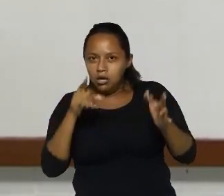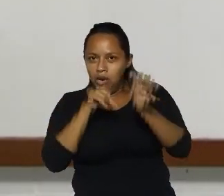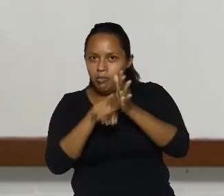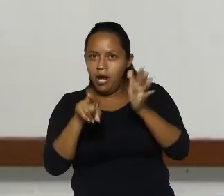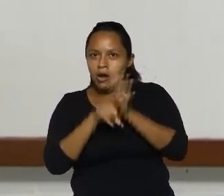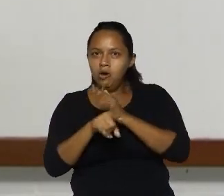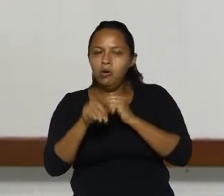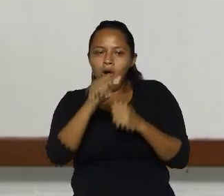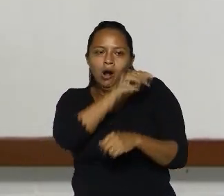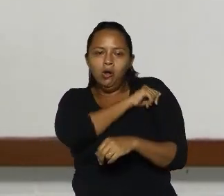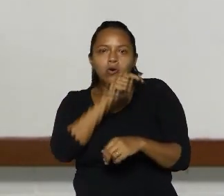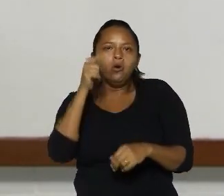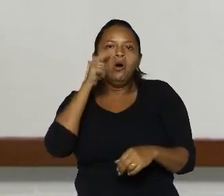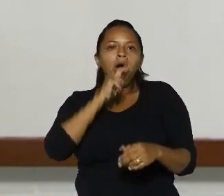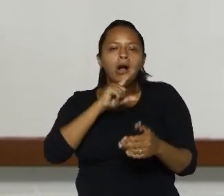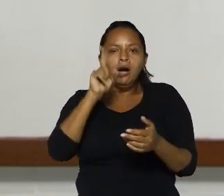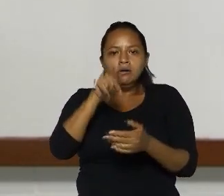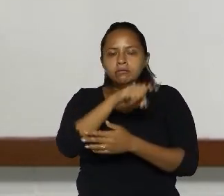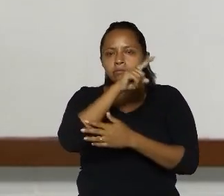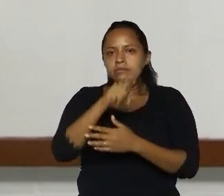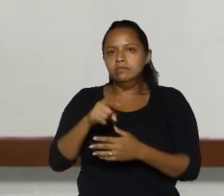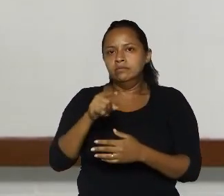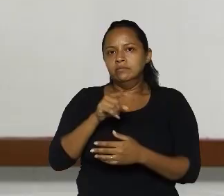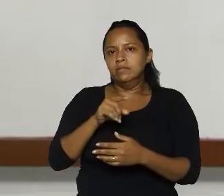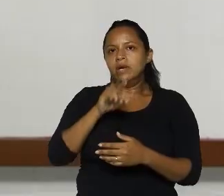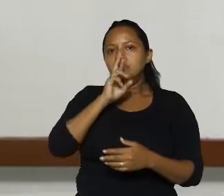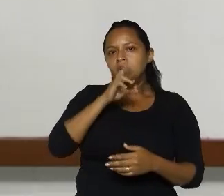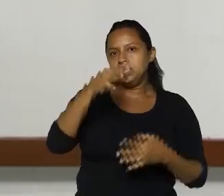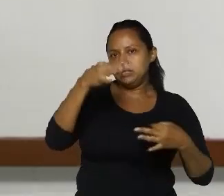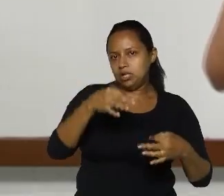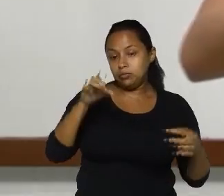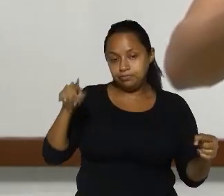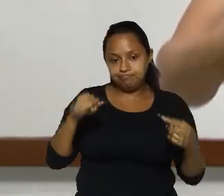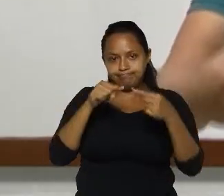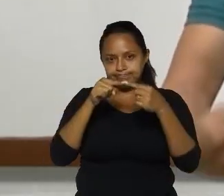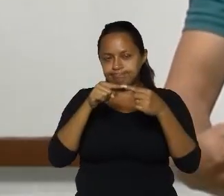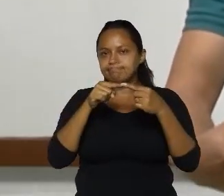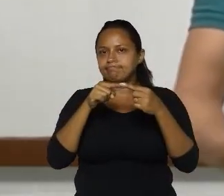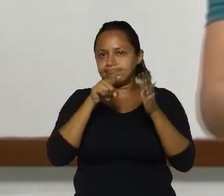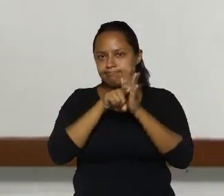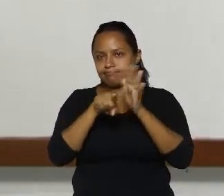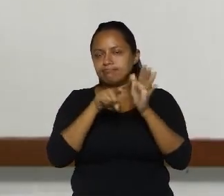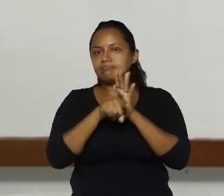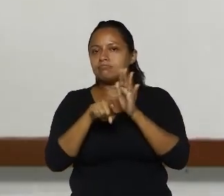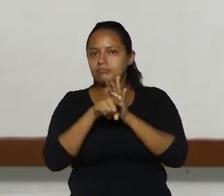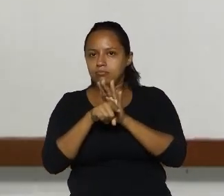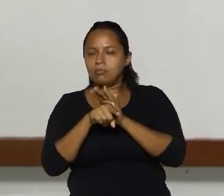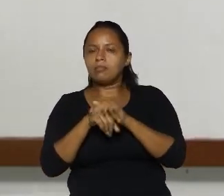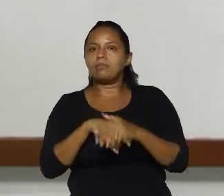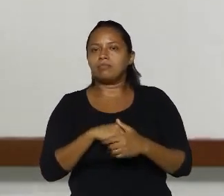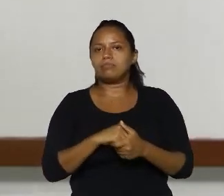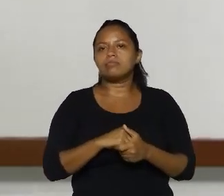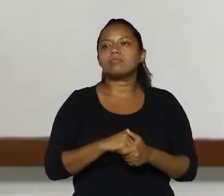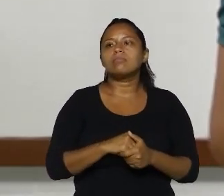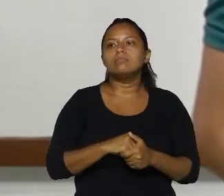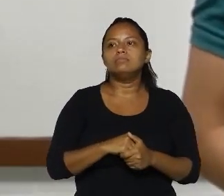o aluno consiga marcar a alternativa observando corretamente o elemento químico e a sua